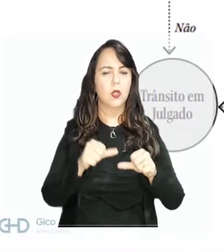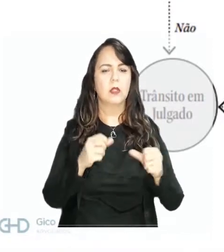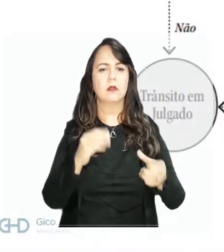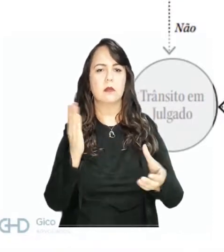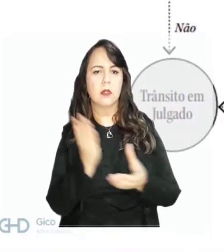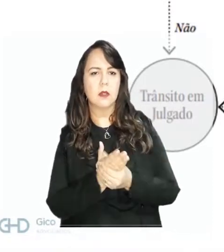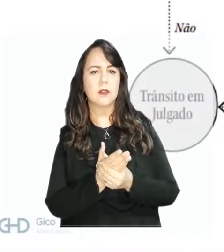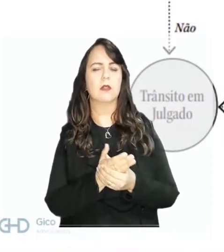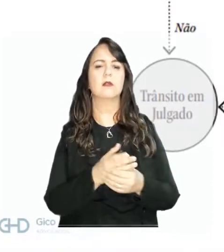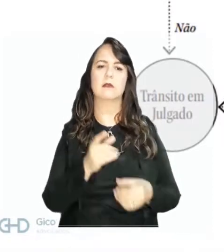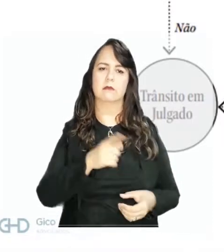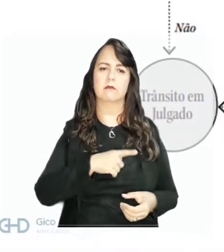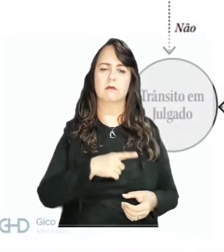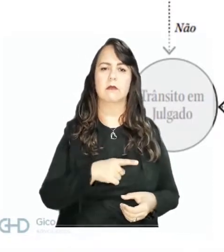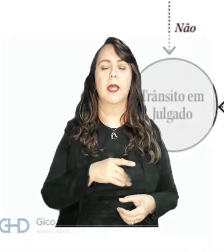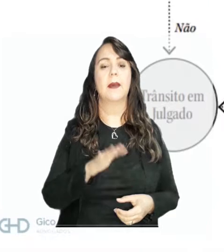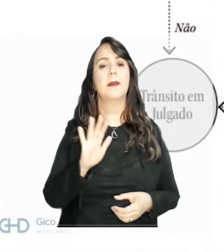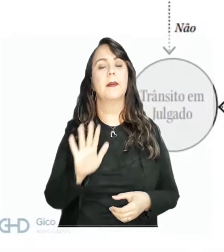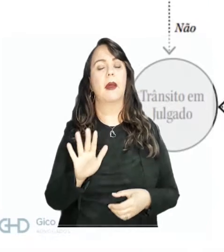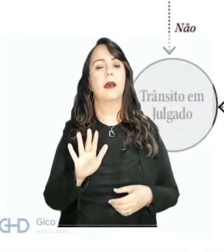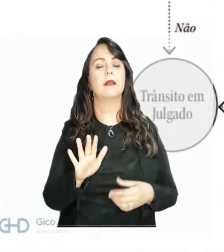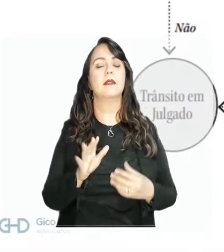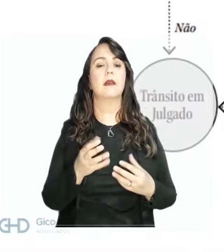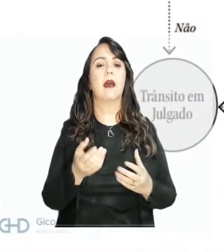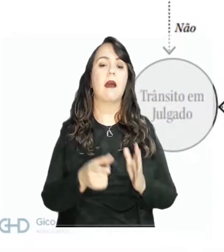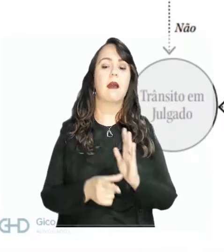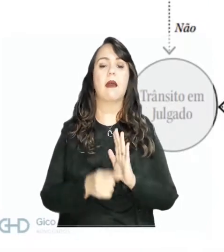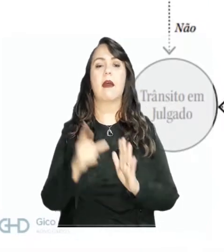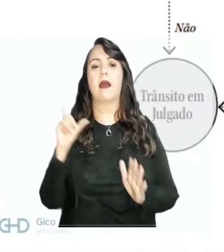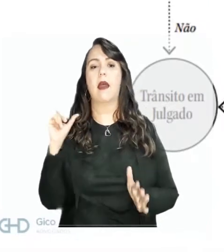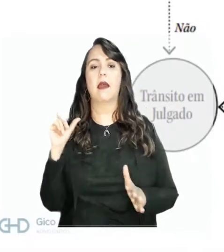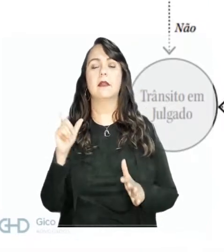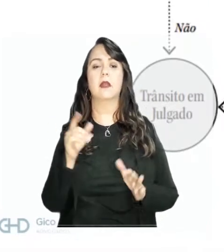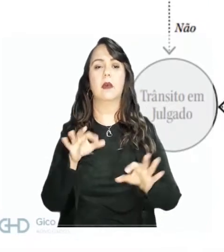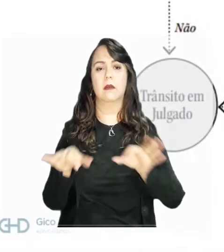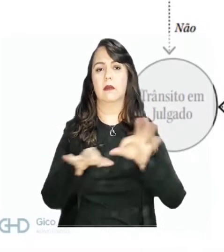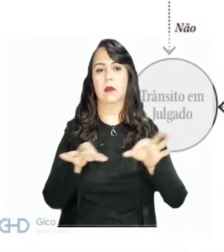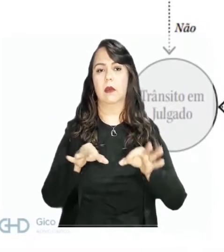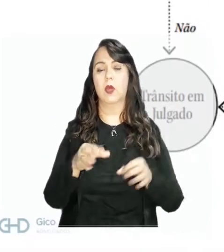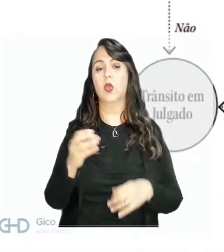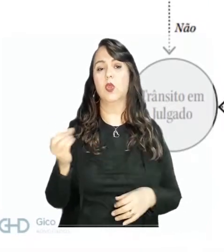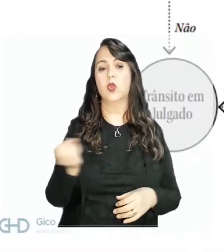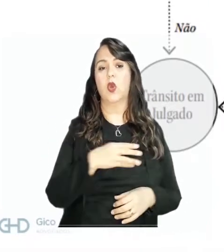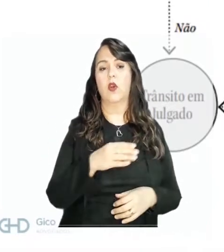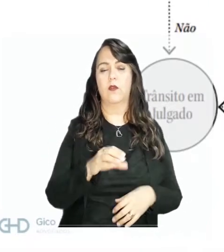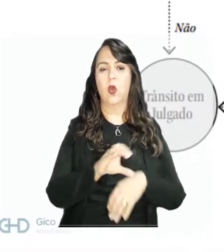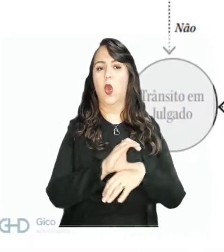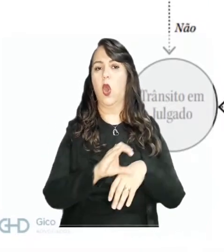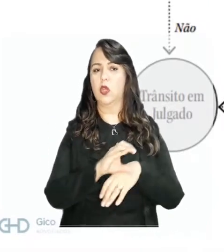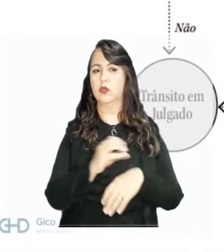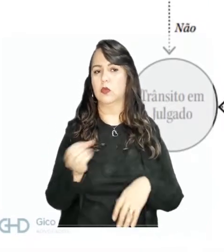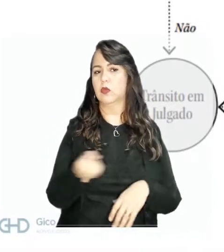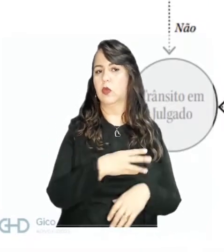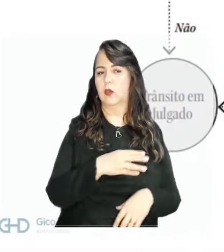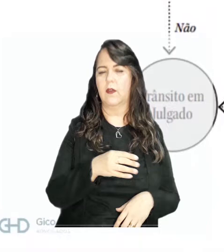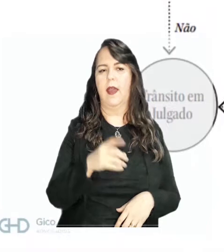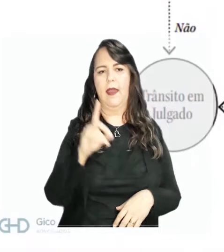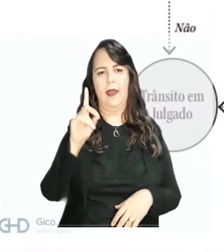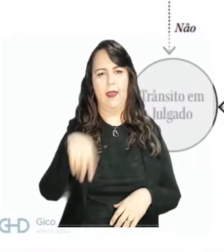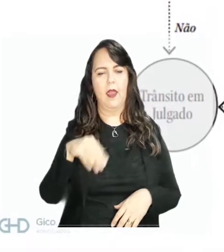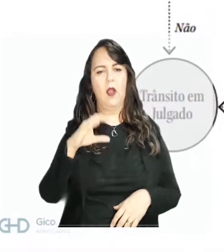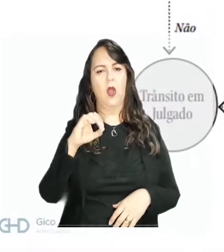antes mesmo de o novo Código entrar em vigor, veio uma lei e mudou o novo Código, voltando à sistemática antiga. Por